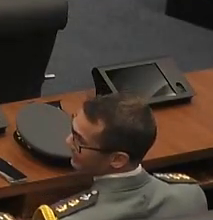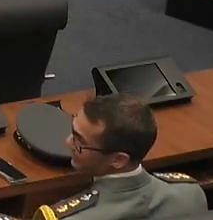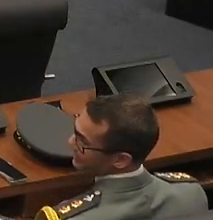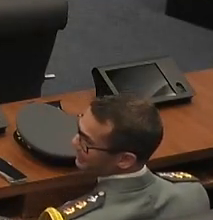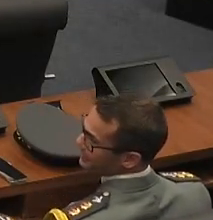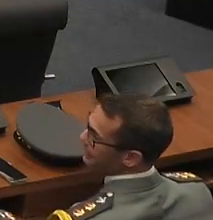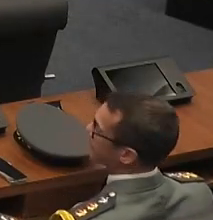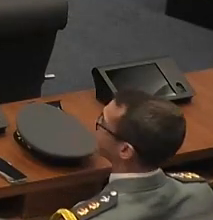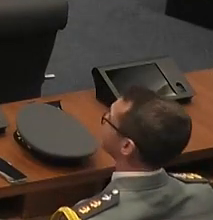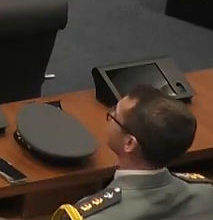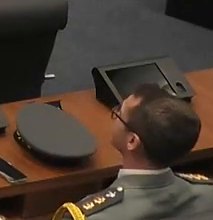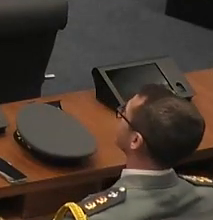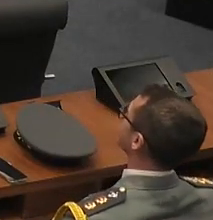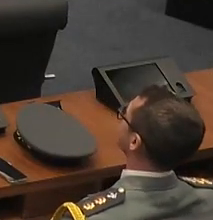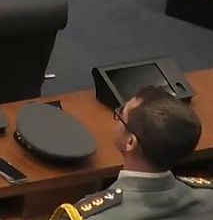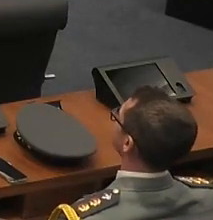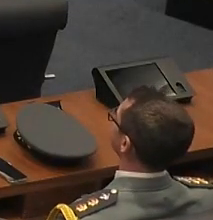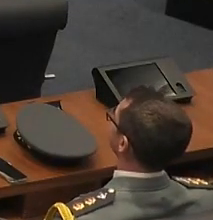escrito aqui?